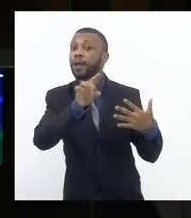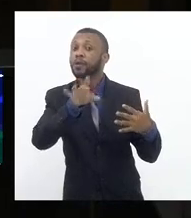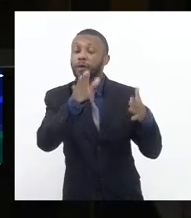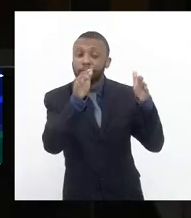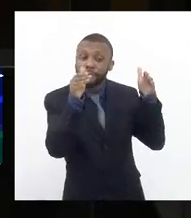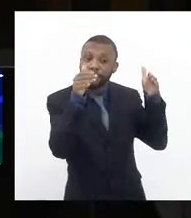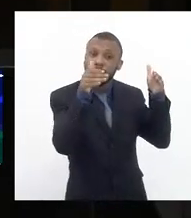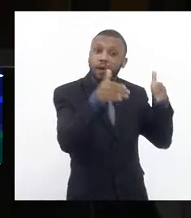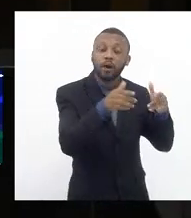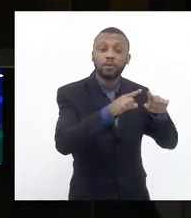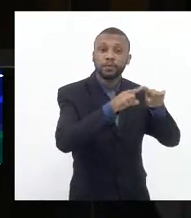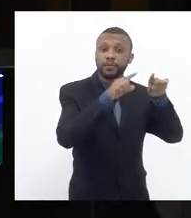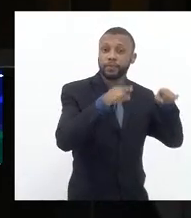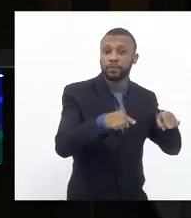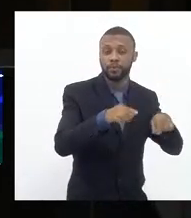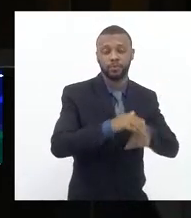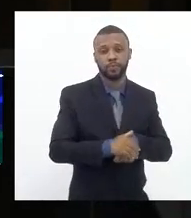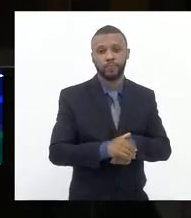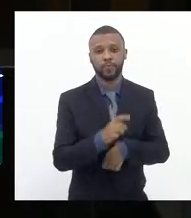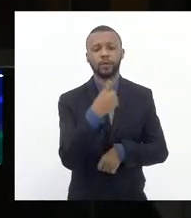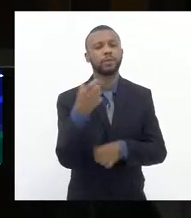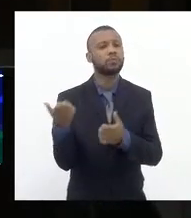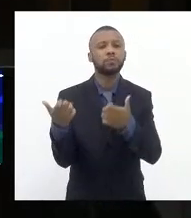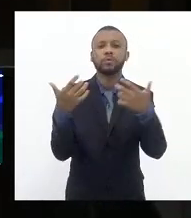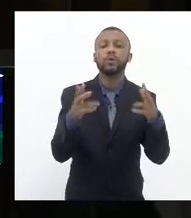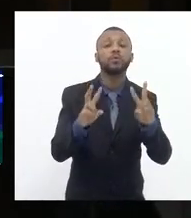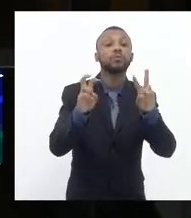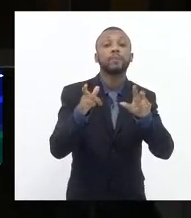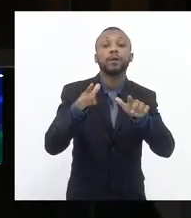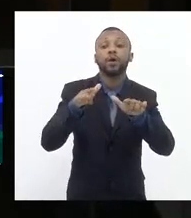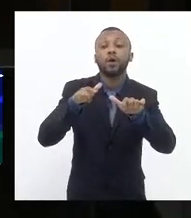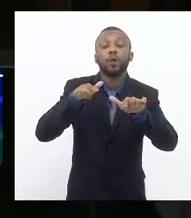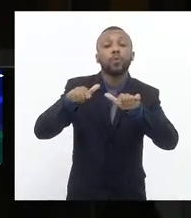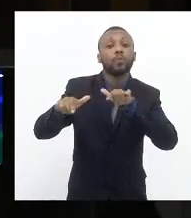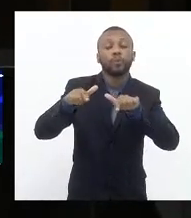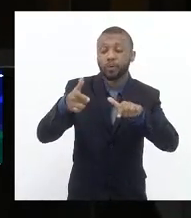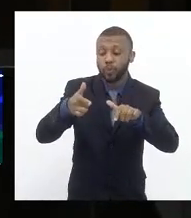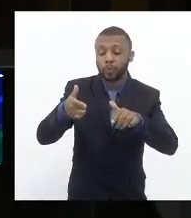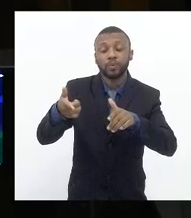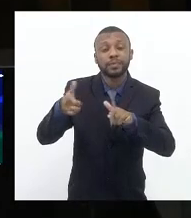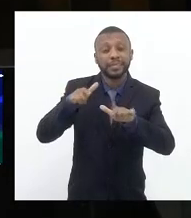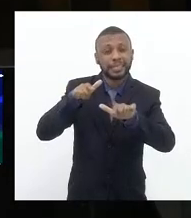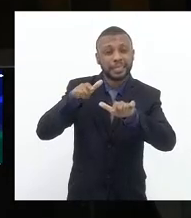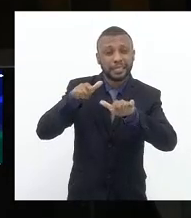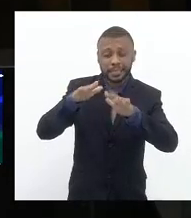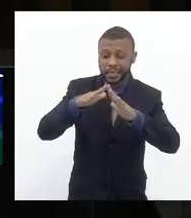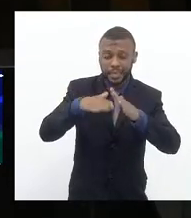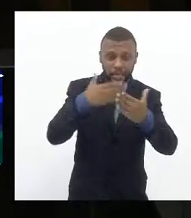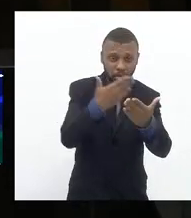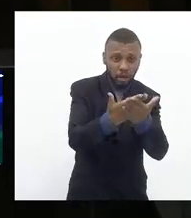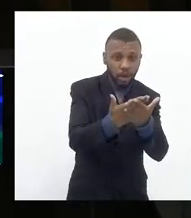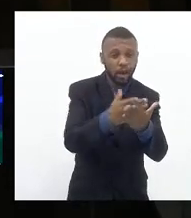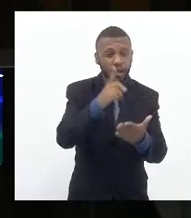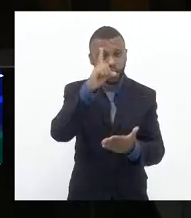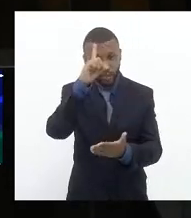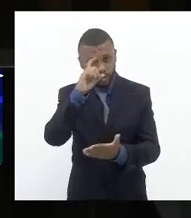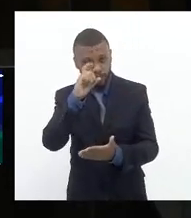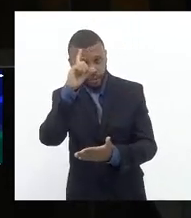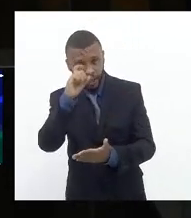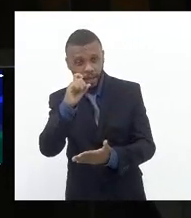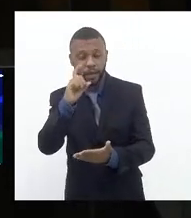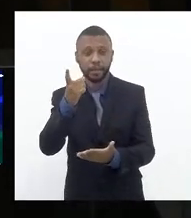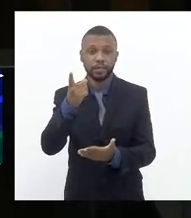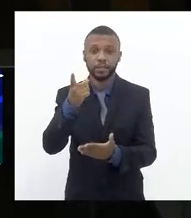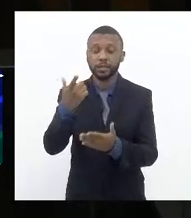dos serviços públicos no Estado do Rio de Janeiro, das escolas, dos hospitais, do sistema de